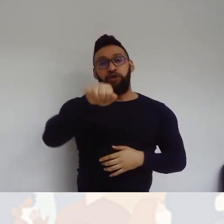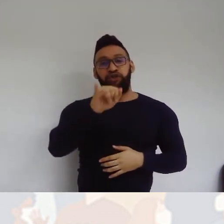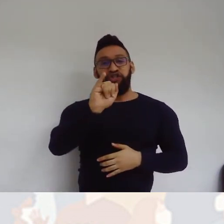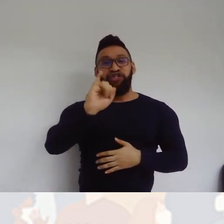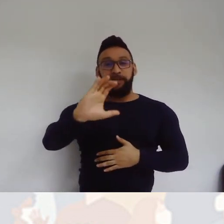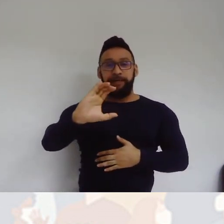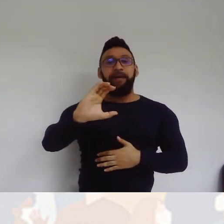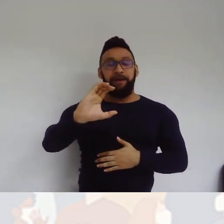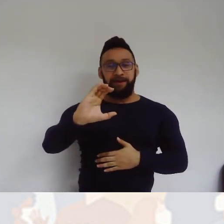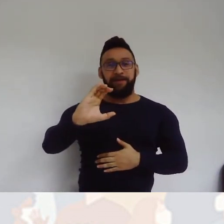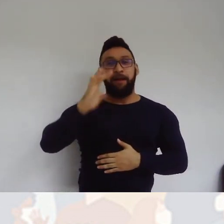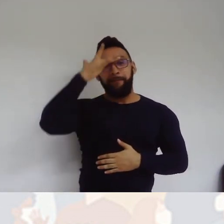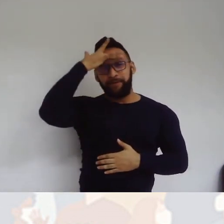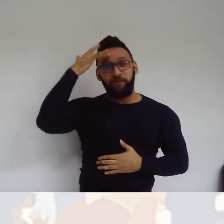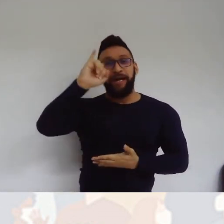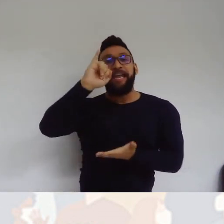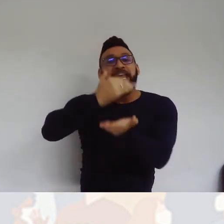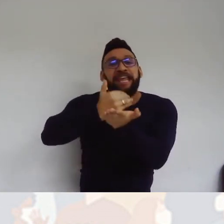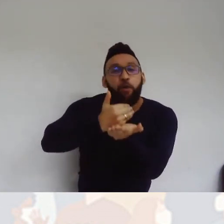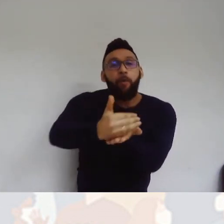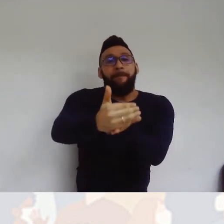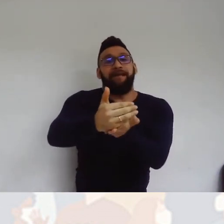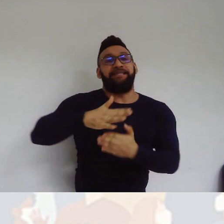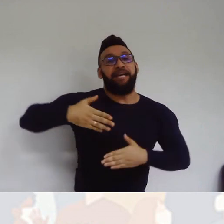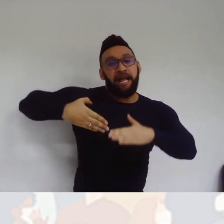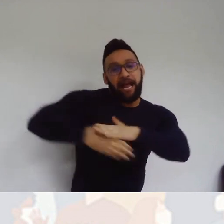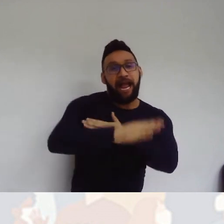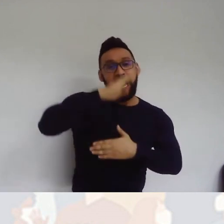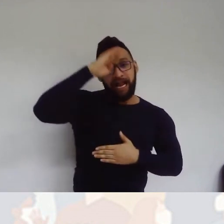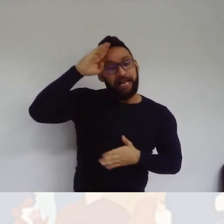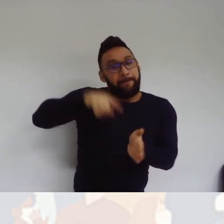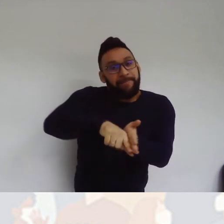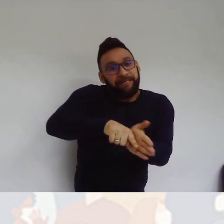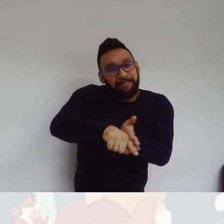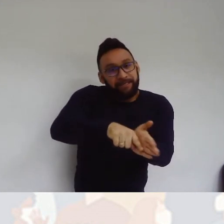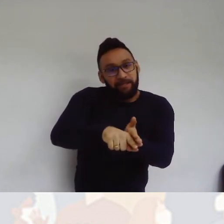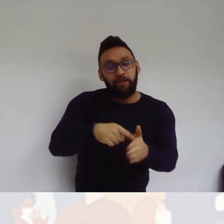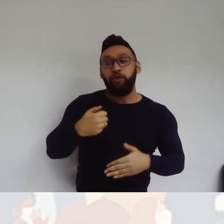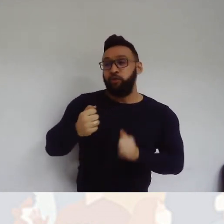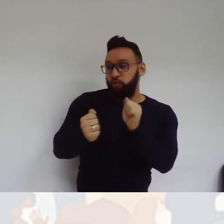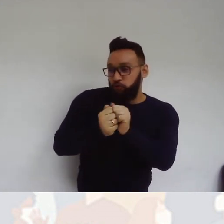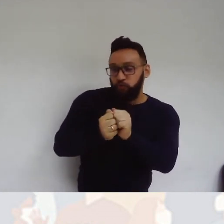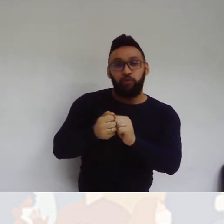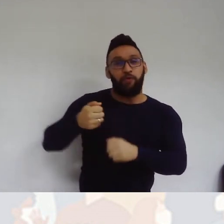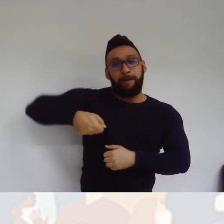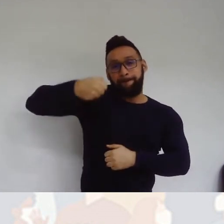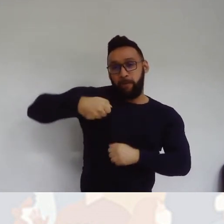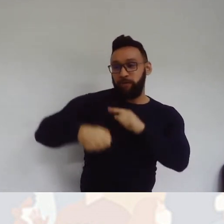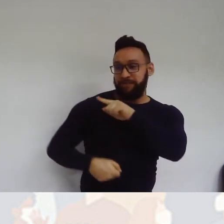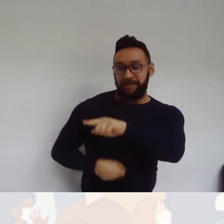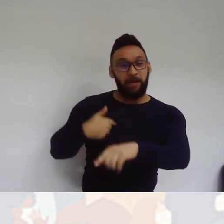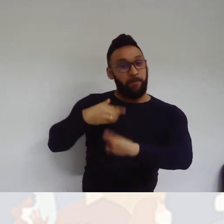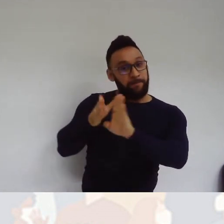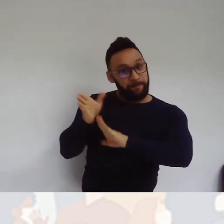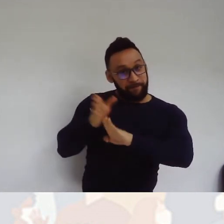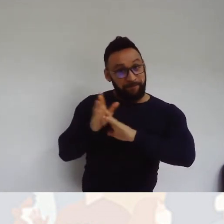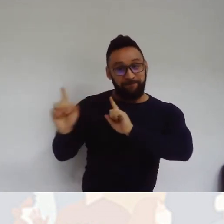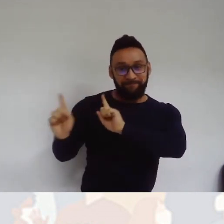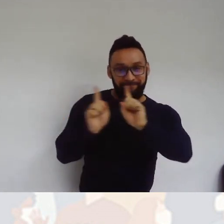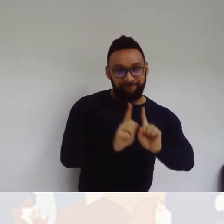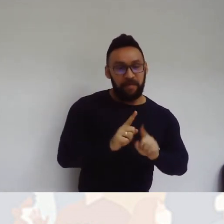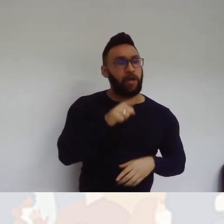minha bolsista do CNPq, do IFE. E, professor, o senhor fez uma contribuição para nós